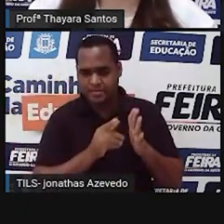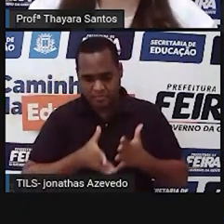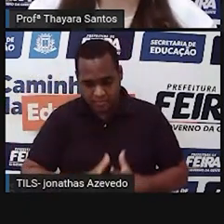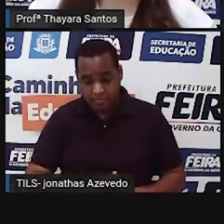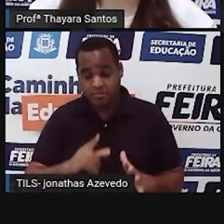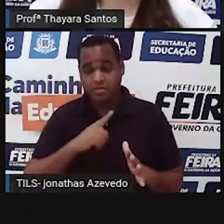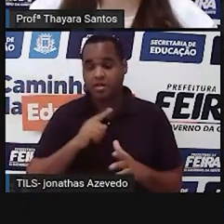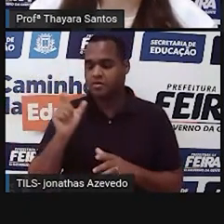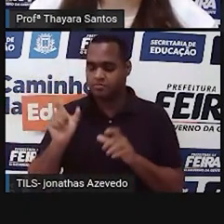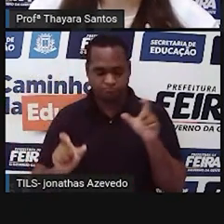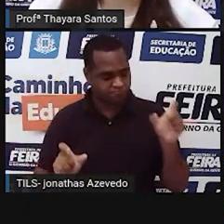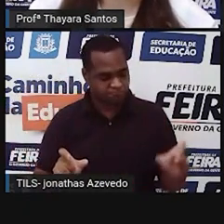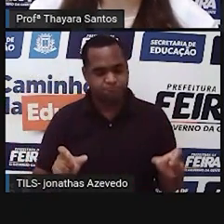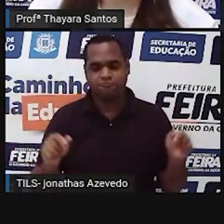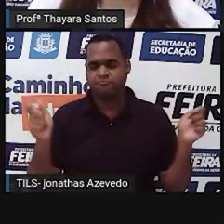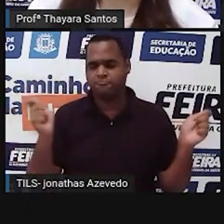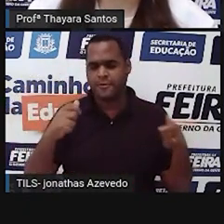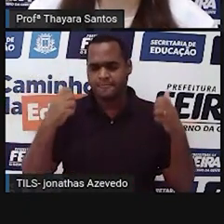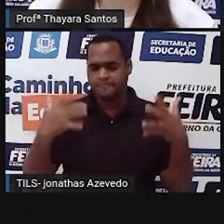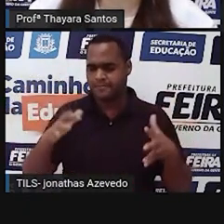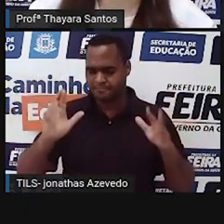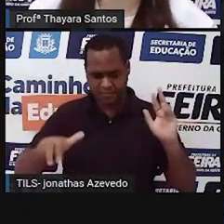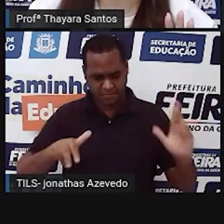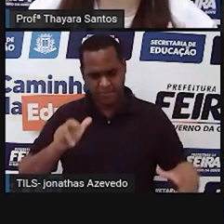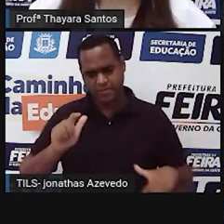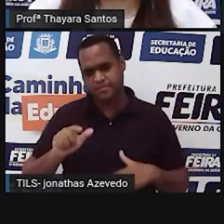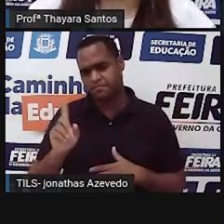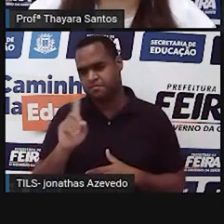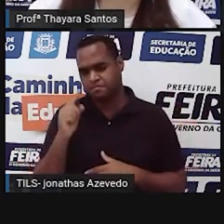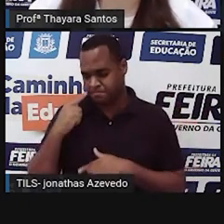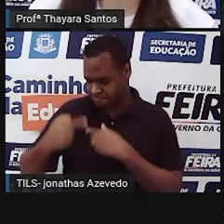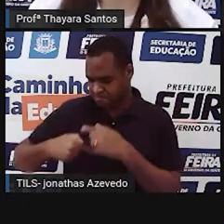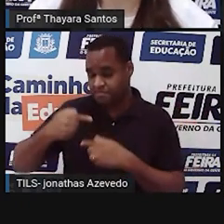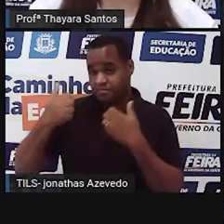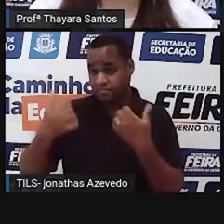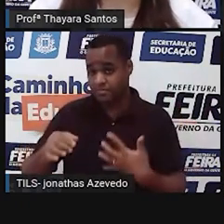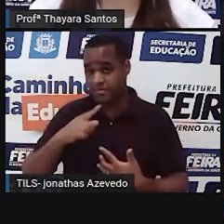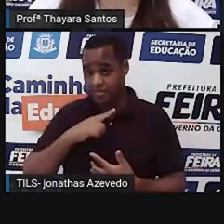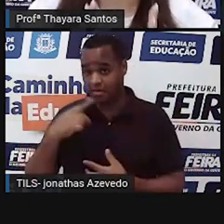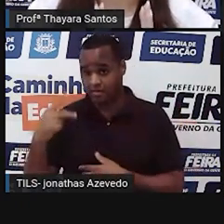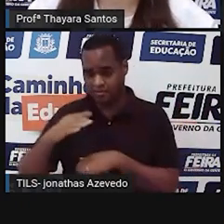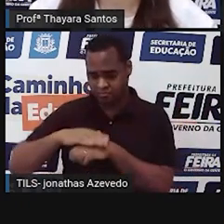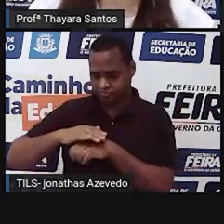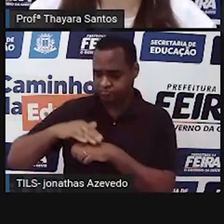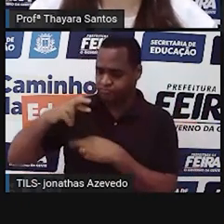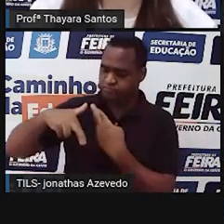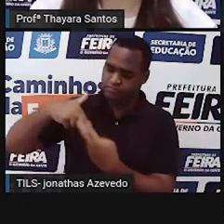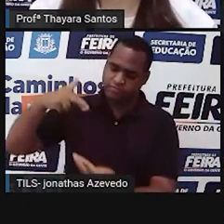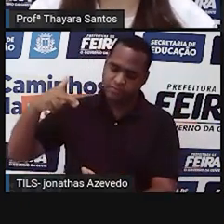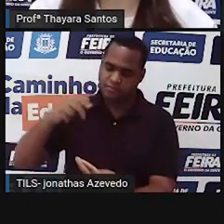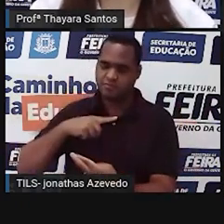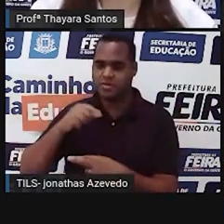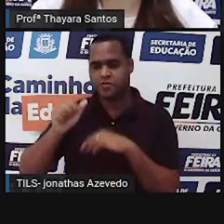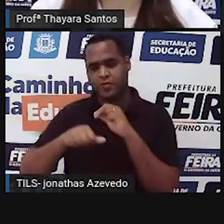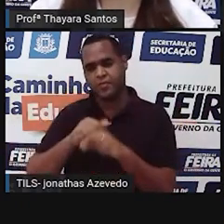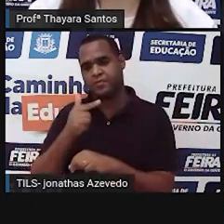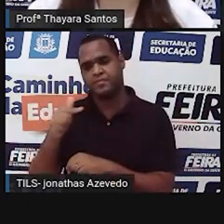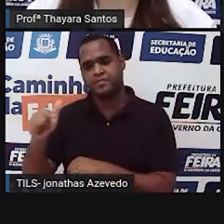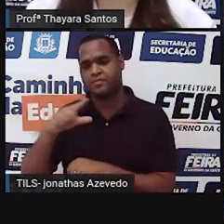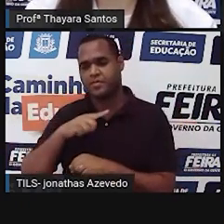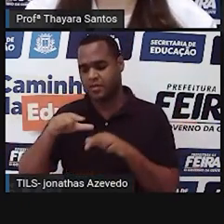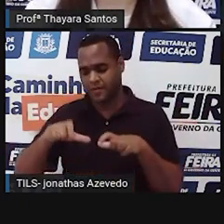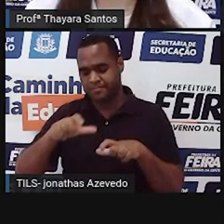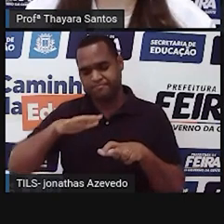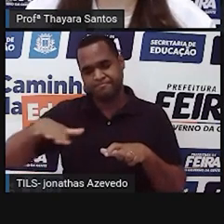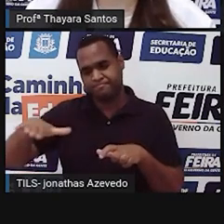essas características, elas não variam. As características genéticas, o que está lá no DNA, não vai variar de acordo com o